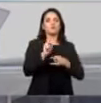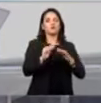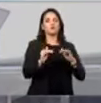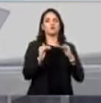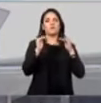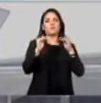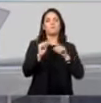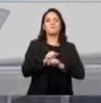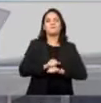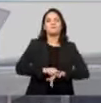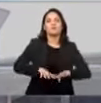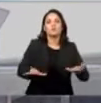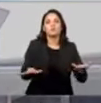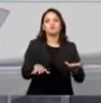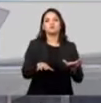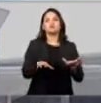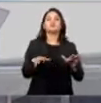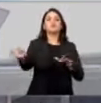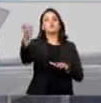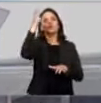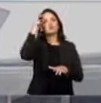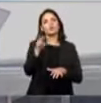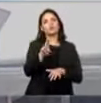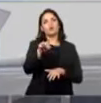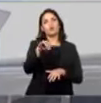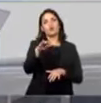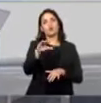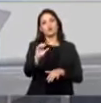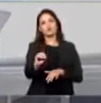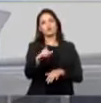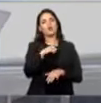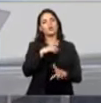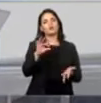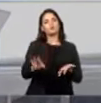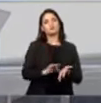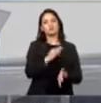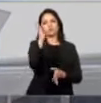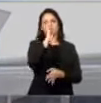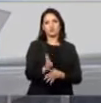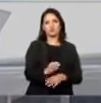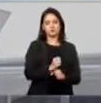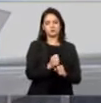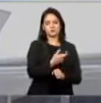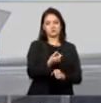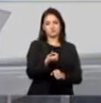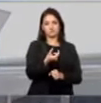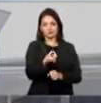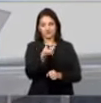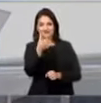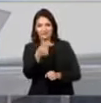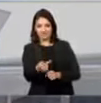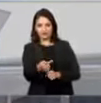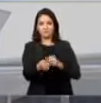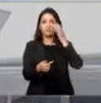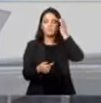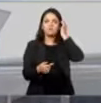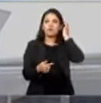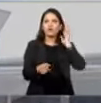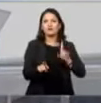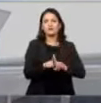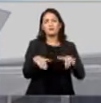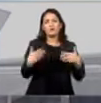Expressões Culturais da Unesco, ratificada pelo Brasil em 2007. Na restauração do regime democrático, o Brasil ratificou acordos